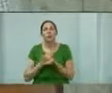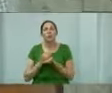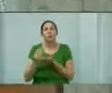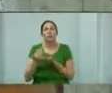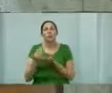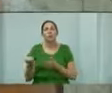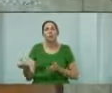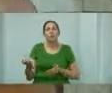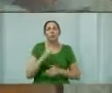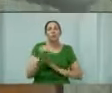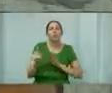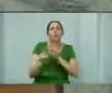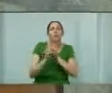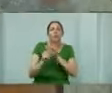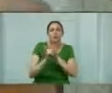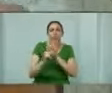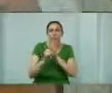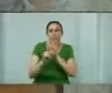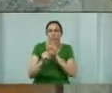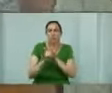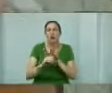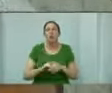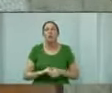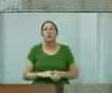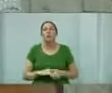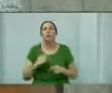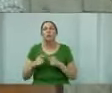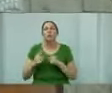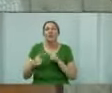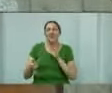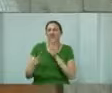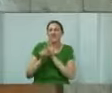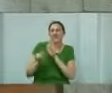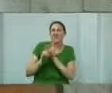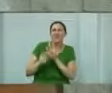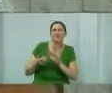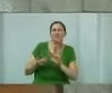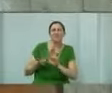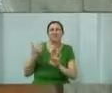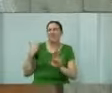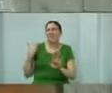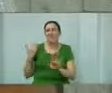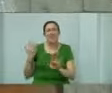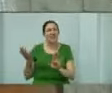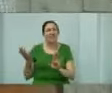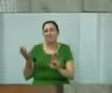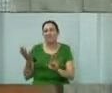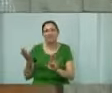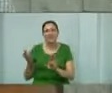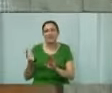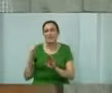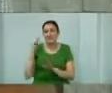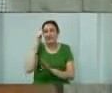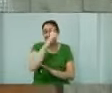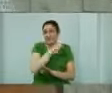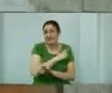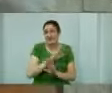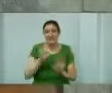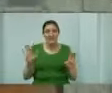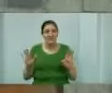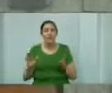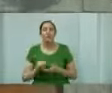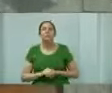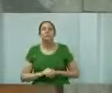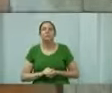um novo edital, porque cancelamos aquele, porque a justiça estava dando tanto prazo que não tem mais como nós segurar. Então, esse tema do saneamento,